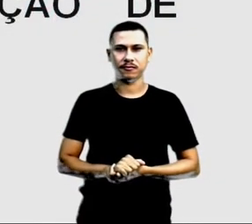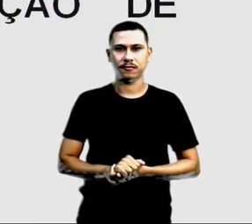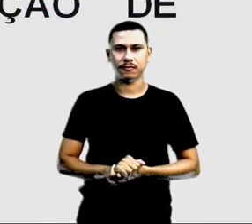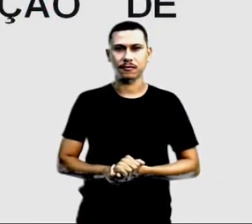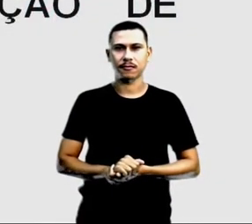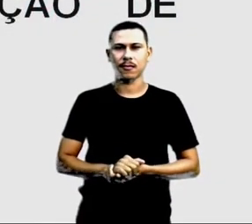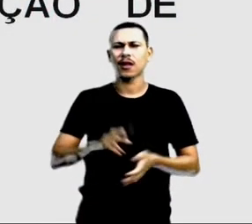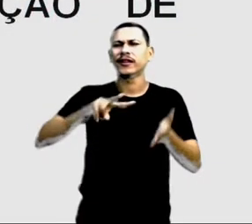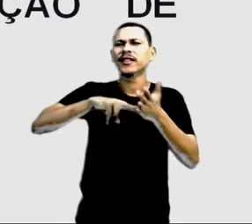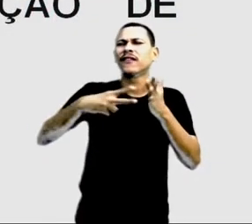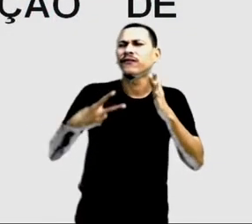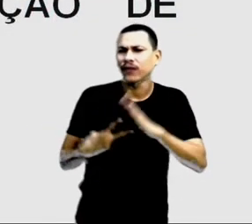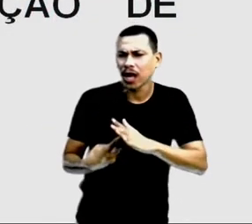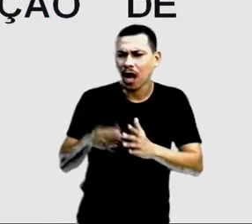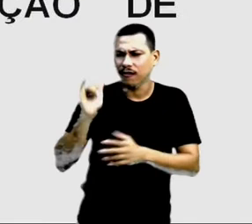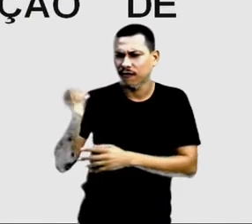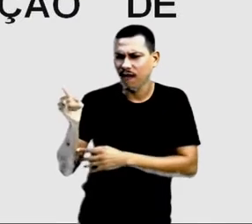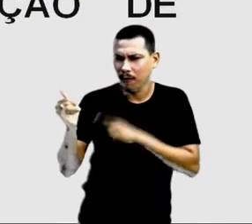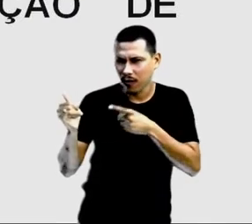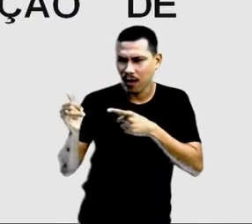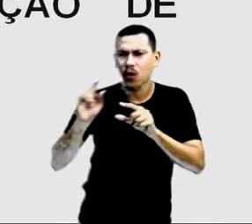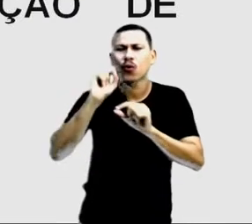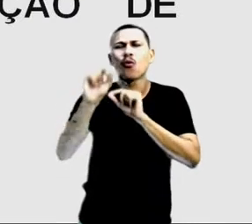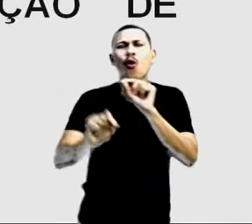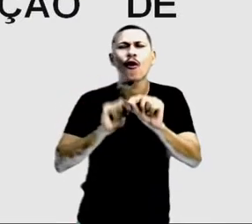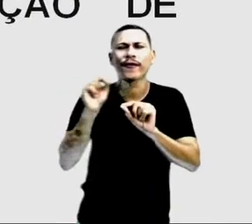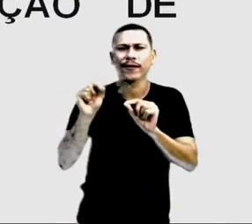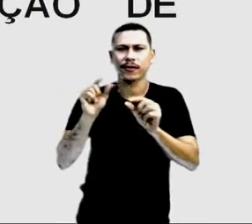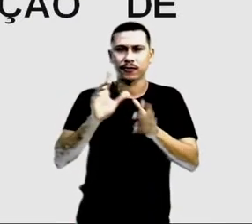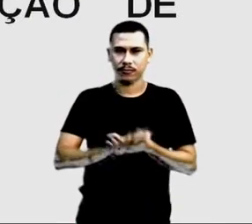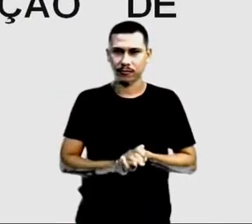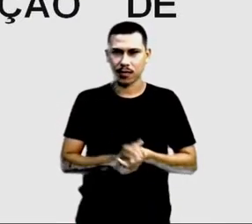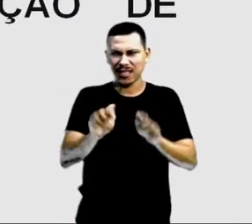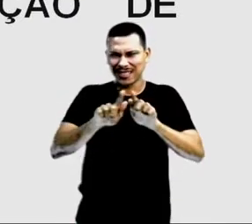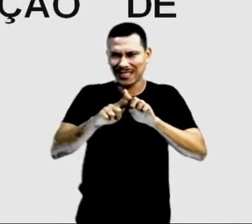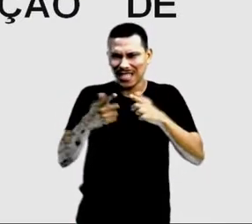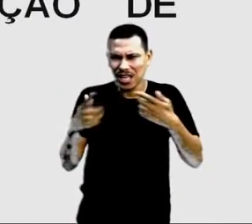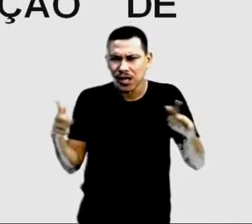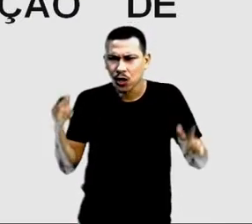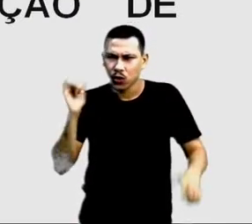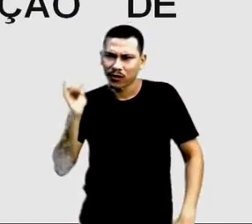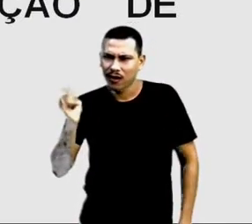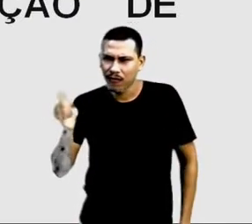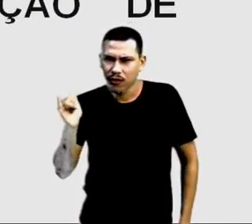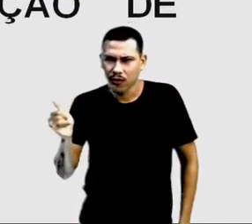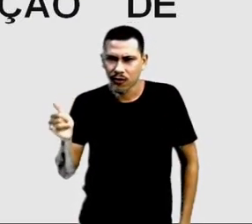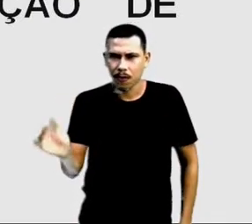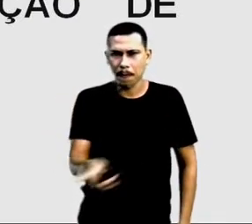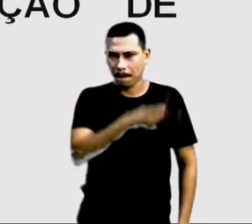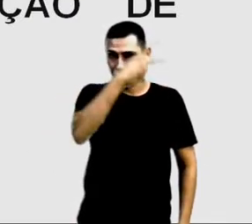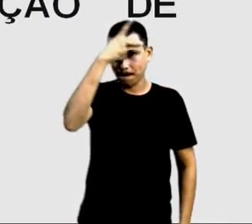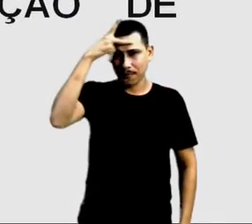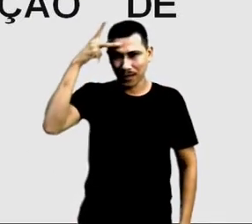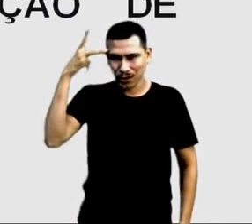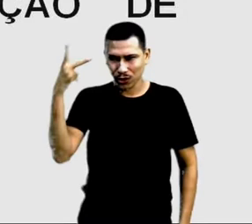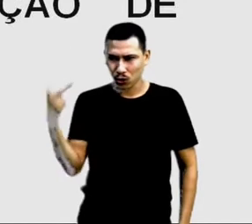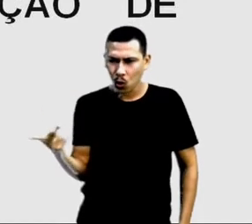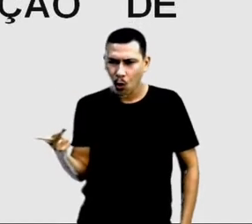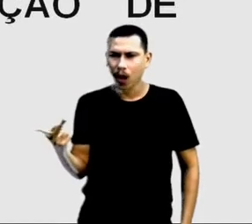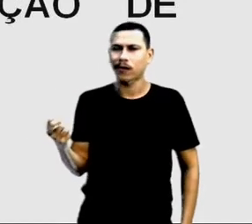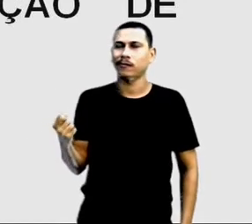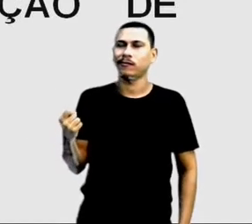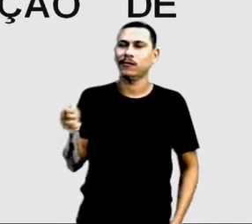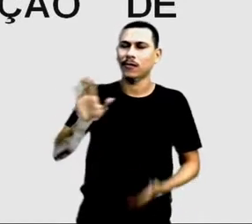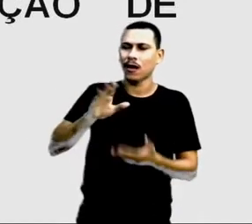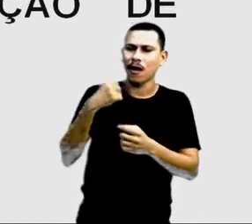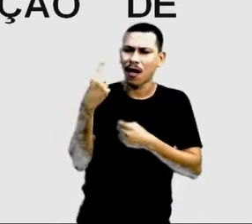O que é fábula? É um gênero narrativo em que os personagens são